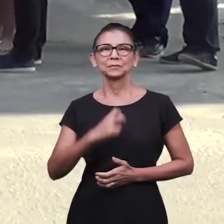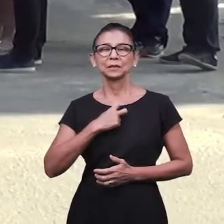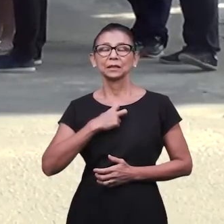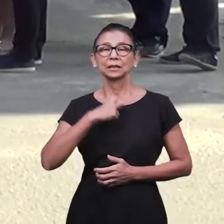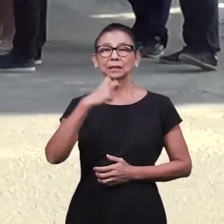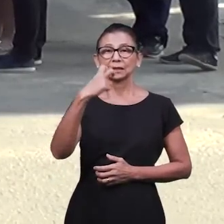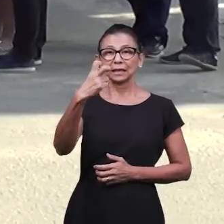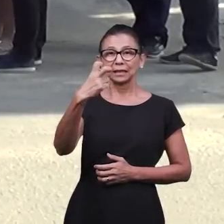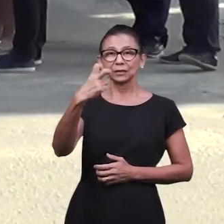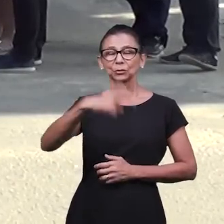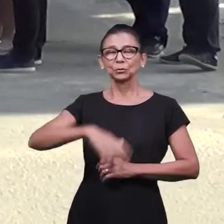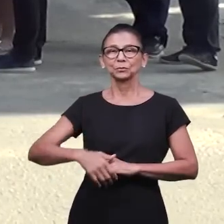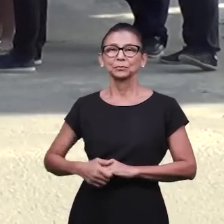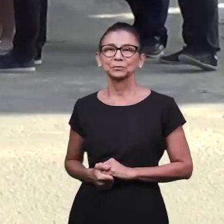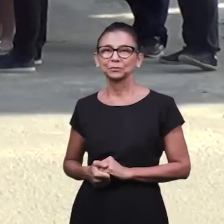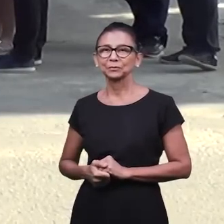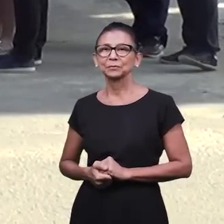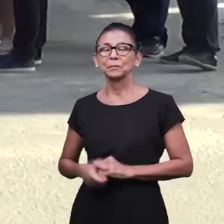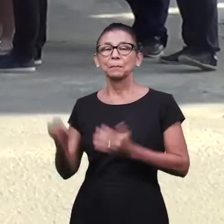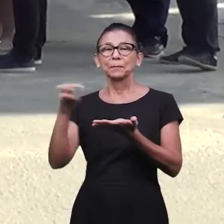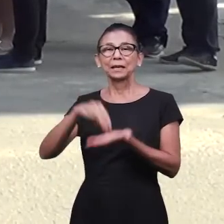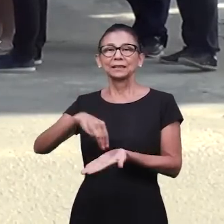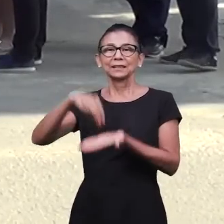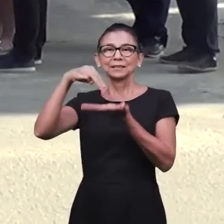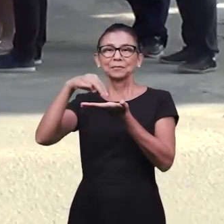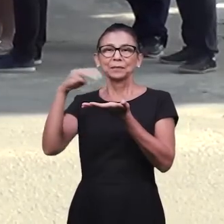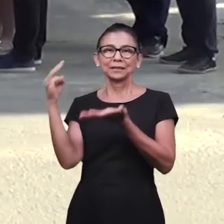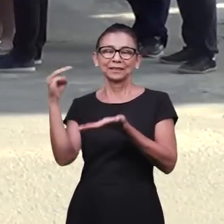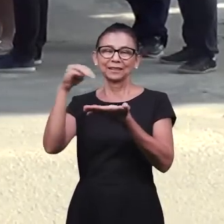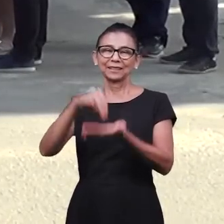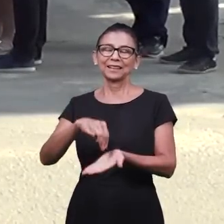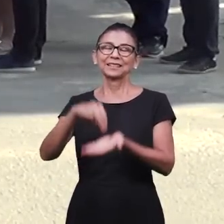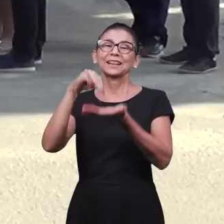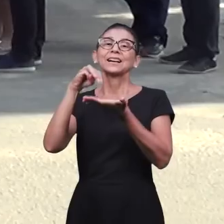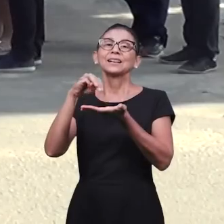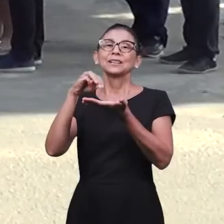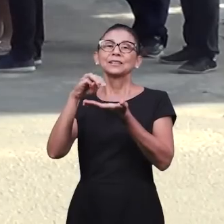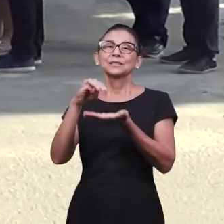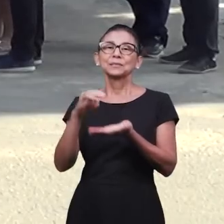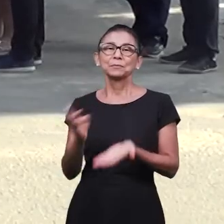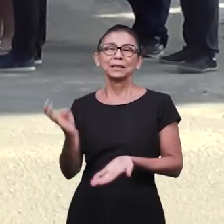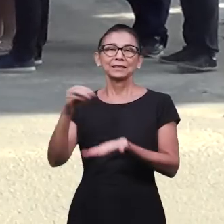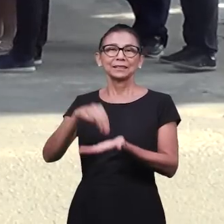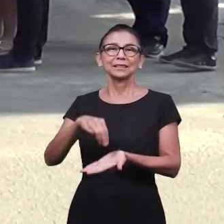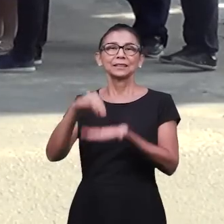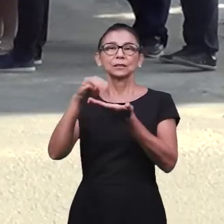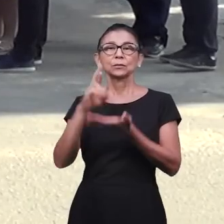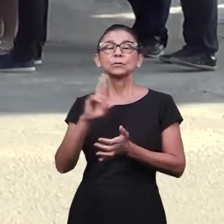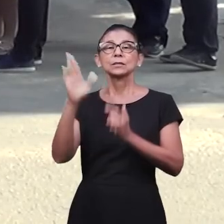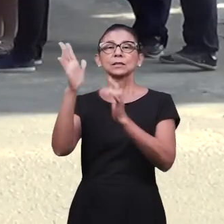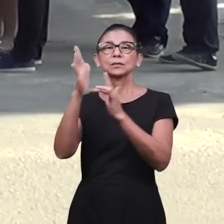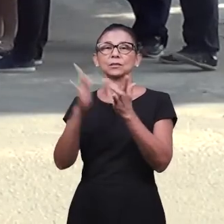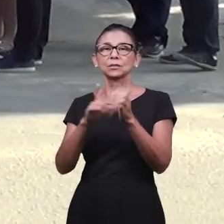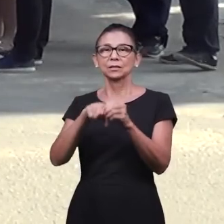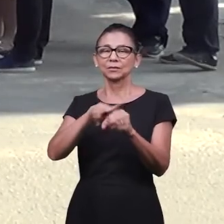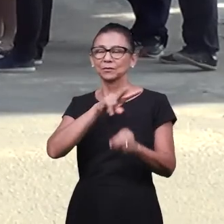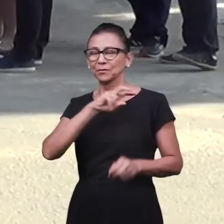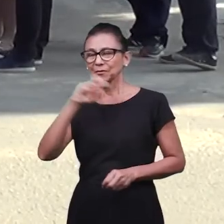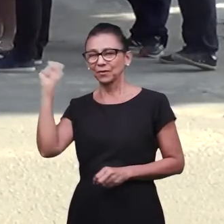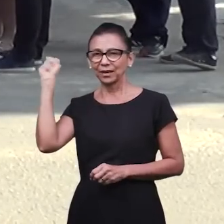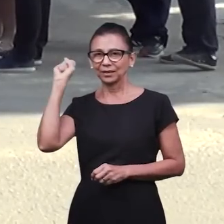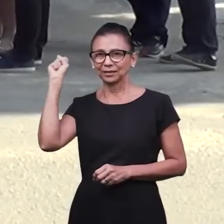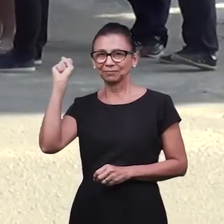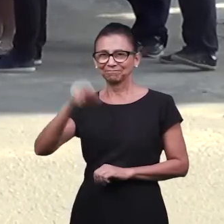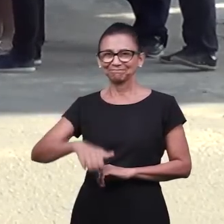nós temos um brado! Maranata! Maranata! Maranata! O Senhor